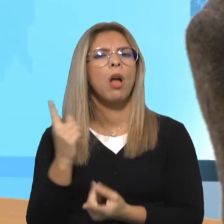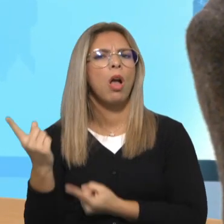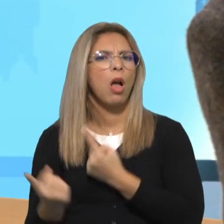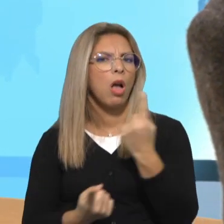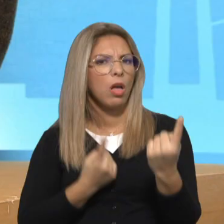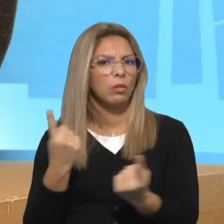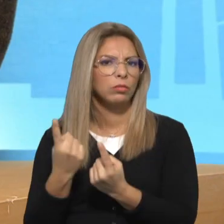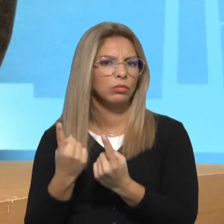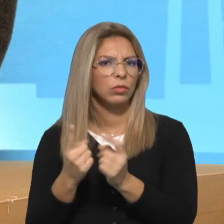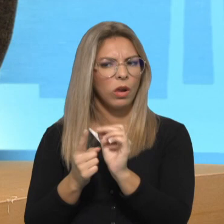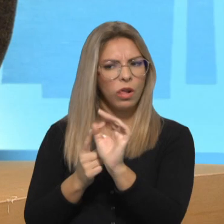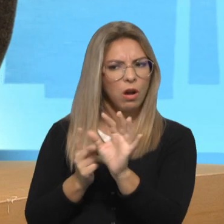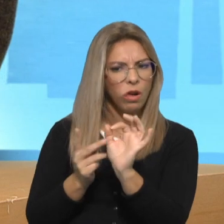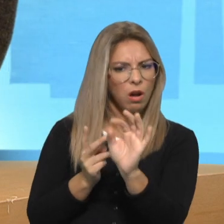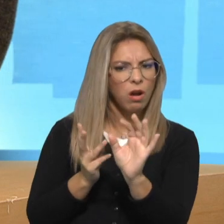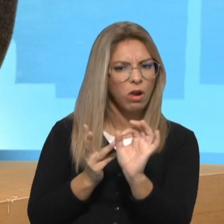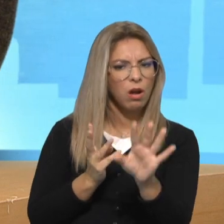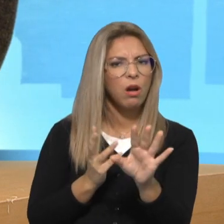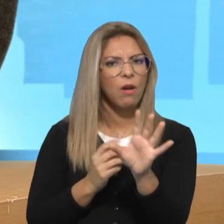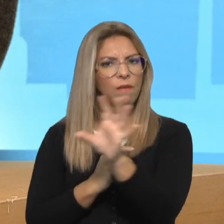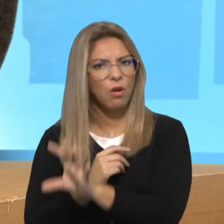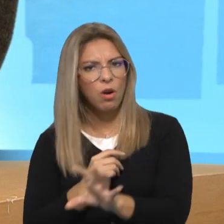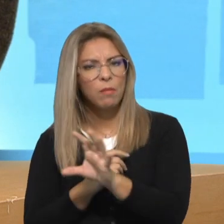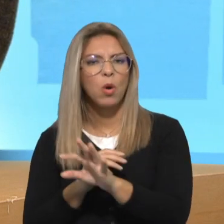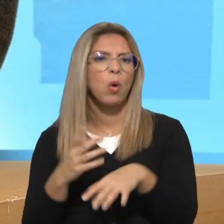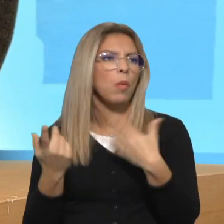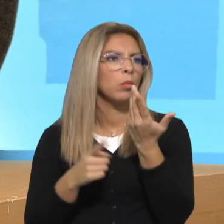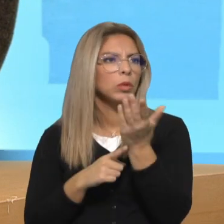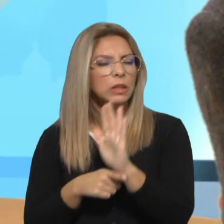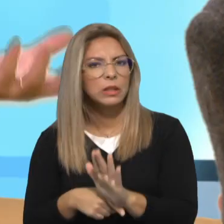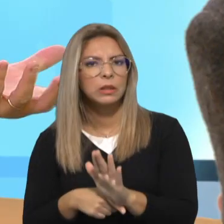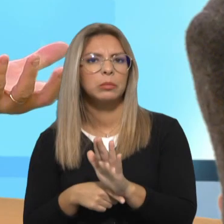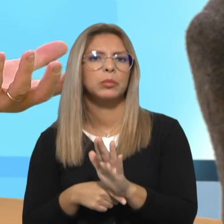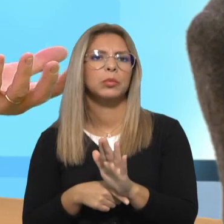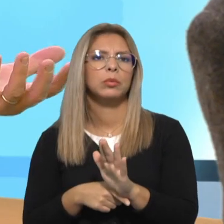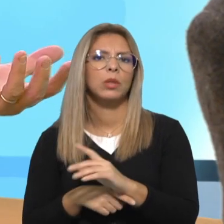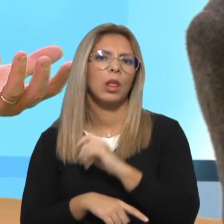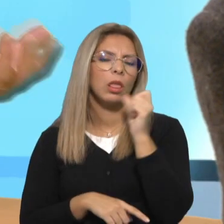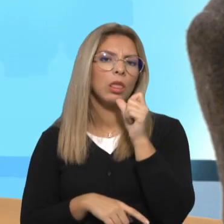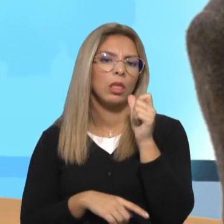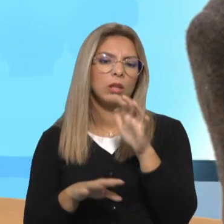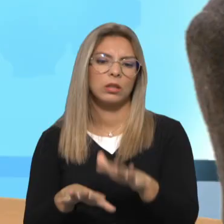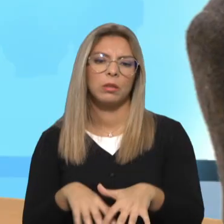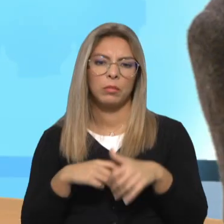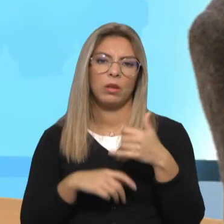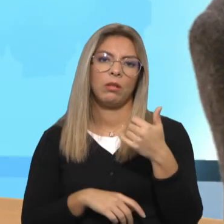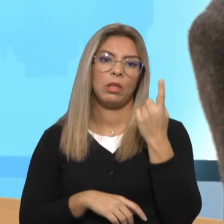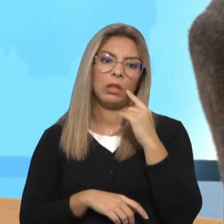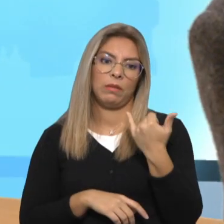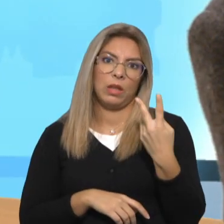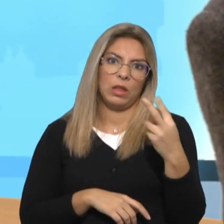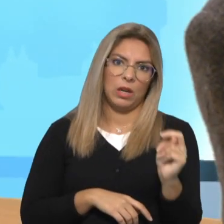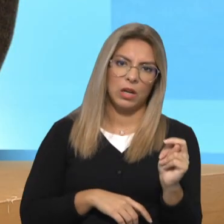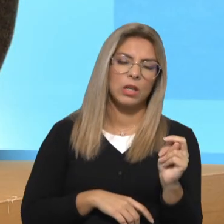vimos também no decurso do sínodo. Por exemplo, tanto na Assembleia de 23 como nesta agora do